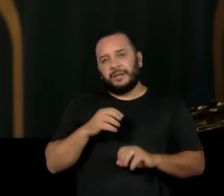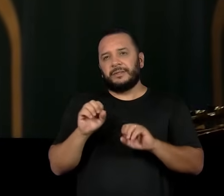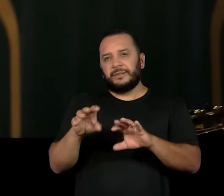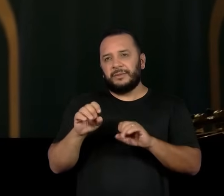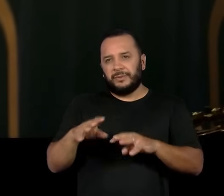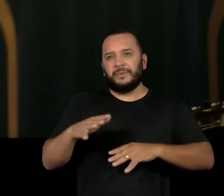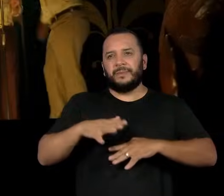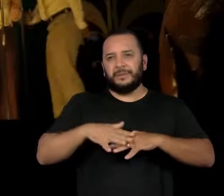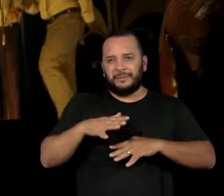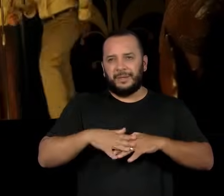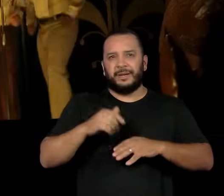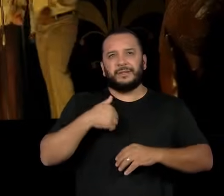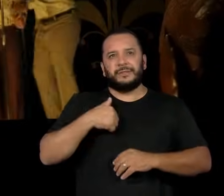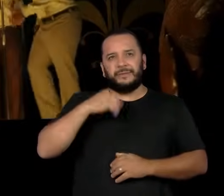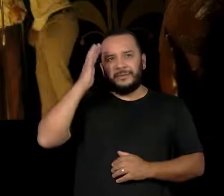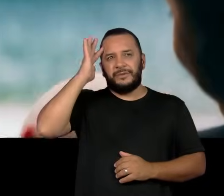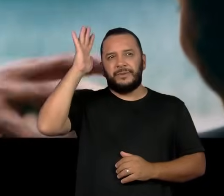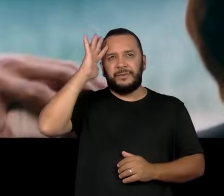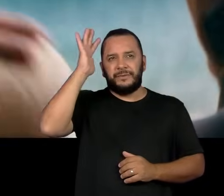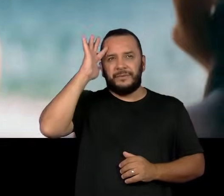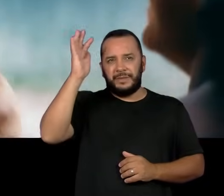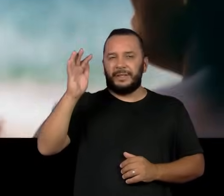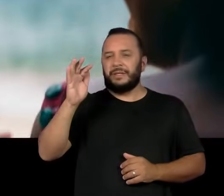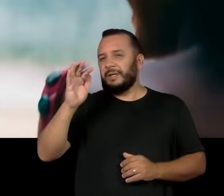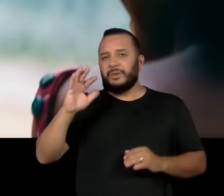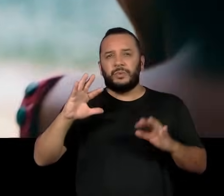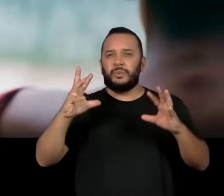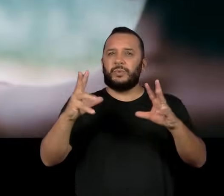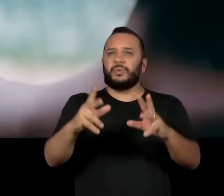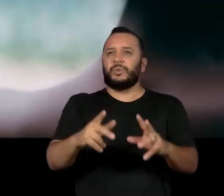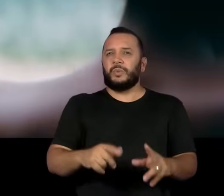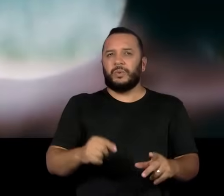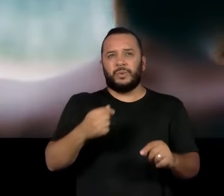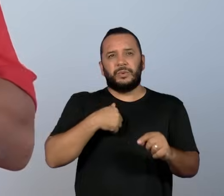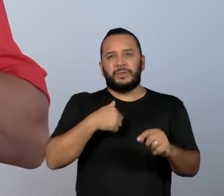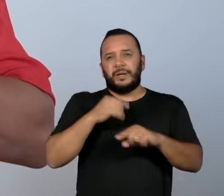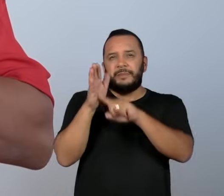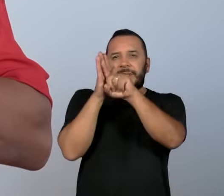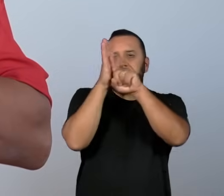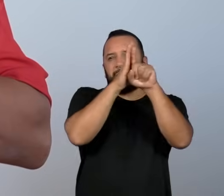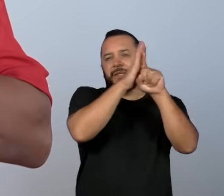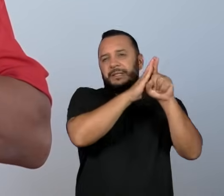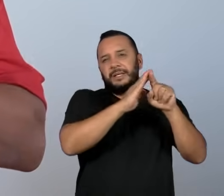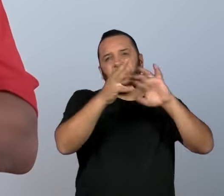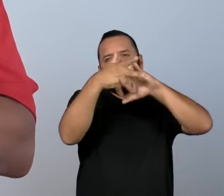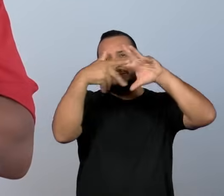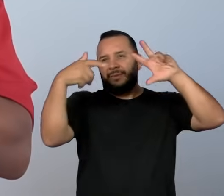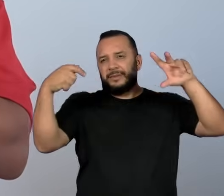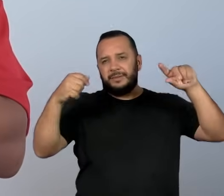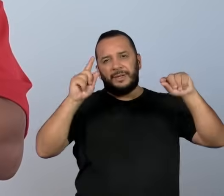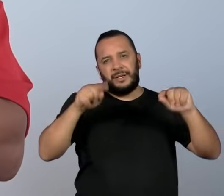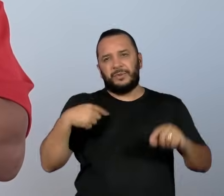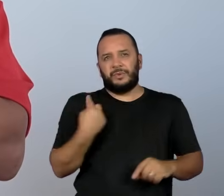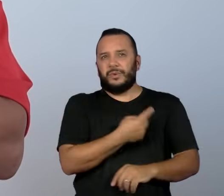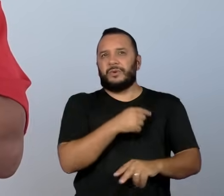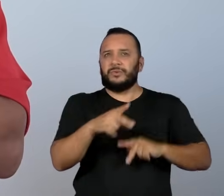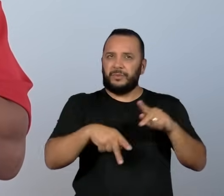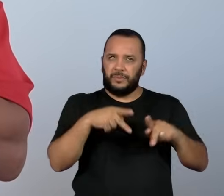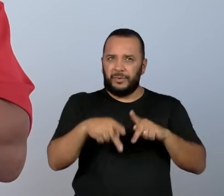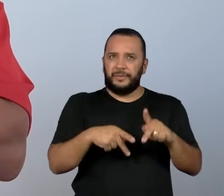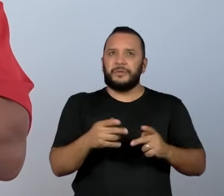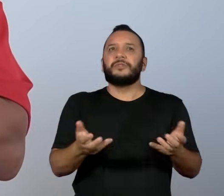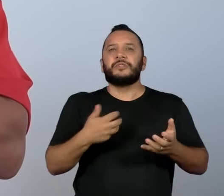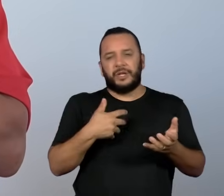com filosofia, com toda a navegação através das estrelas, foi o nosso povo. A gente só quer essa retomada